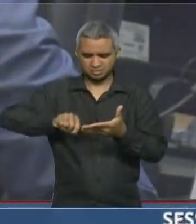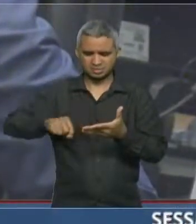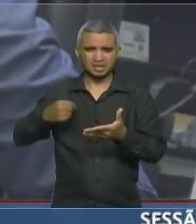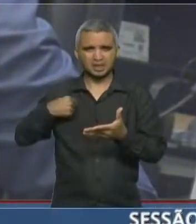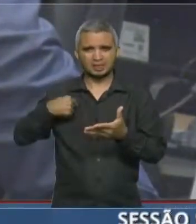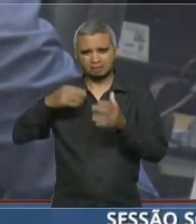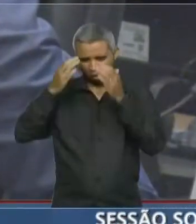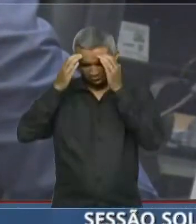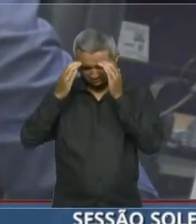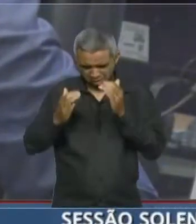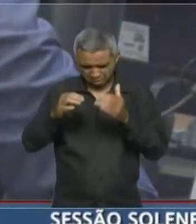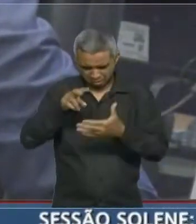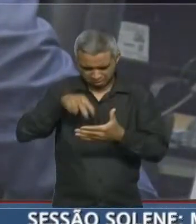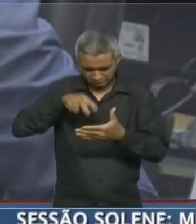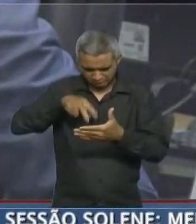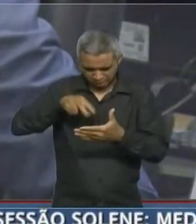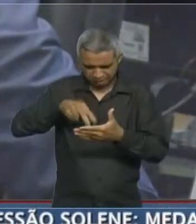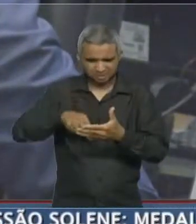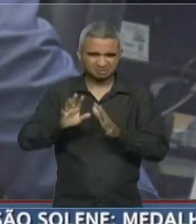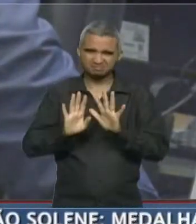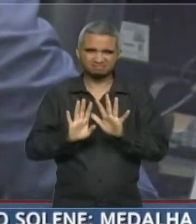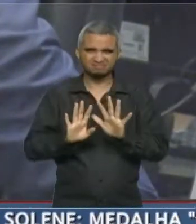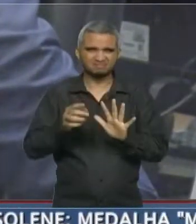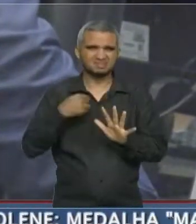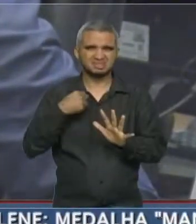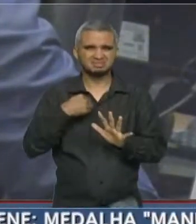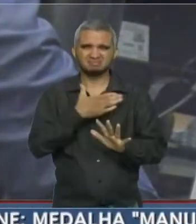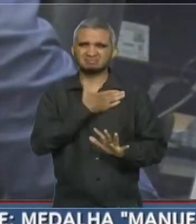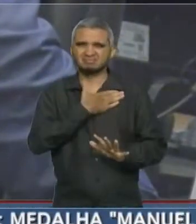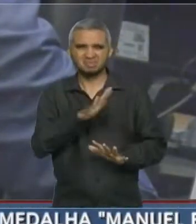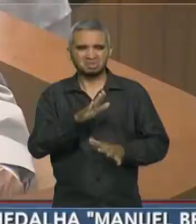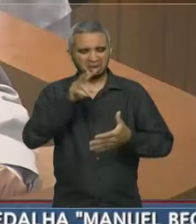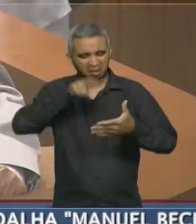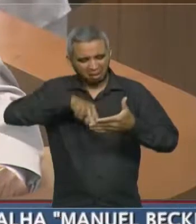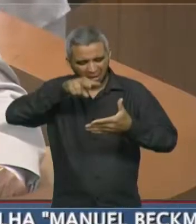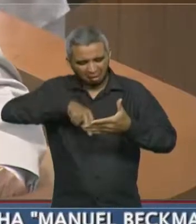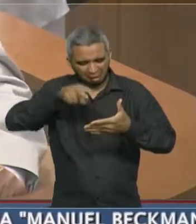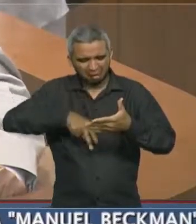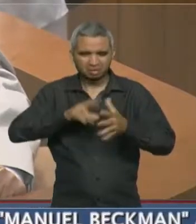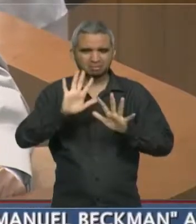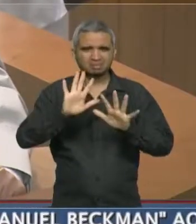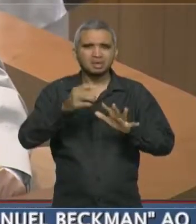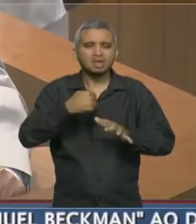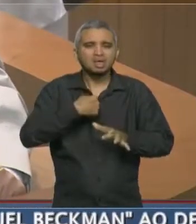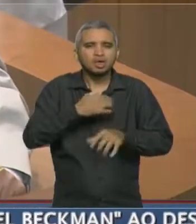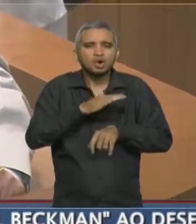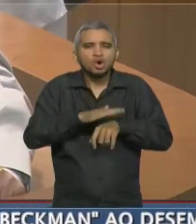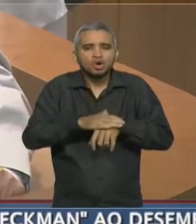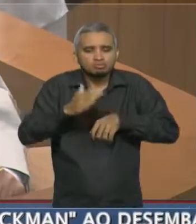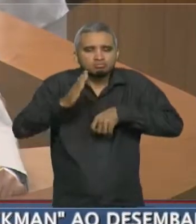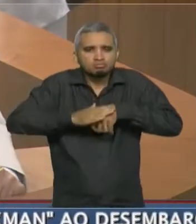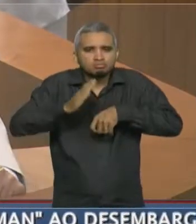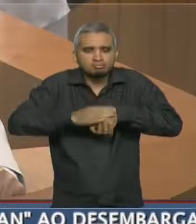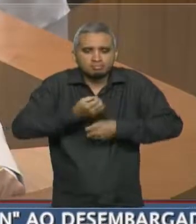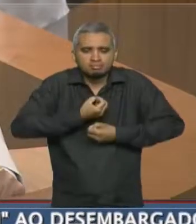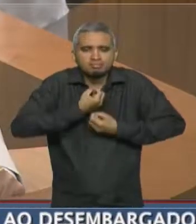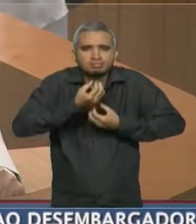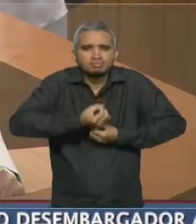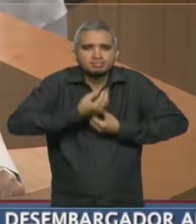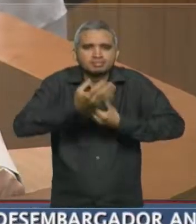indisciplinado nesse tal de ler discurso. Eu gosto de falar aquilo que meu coração manda. Eu sou assim.